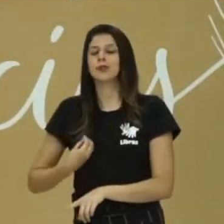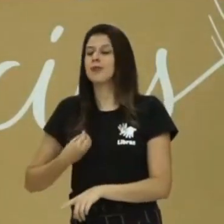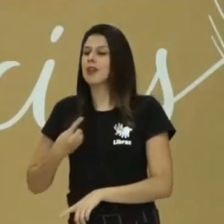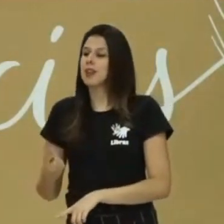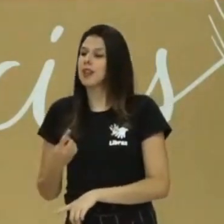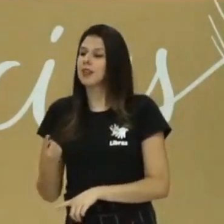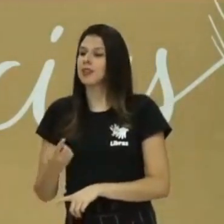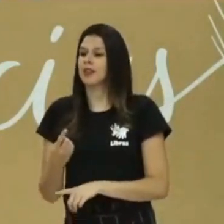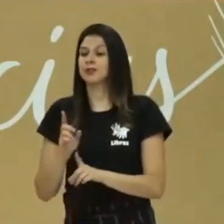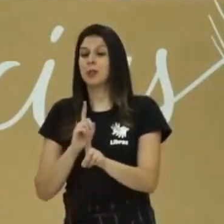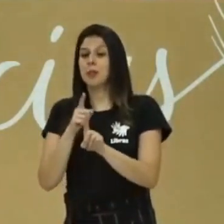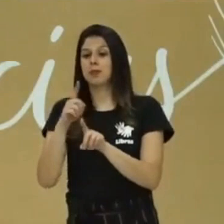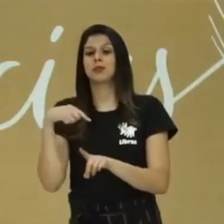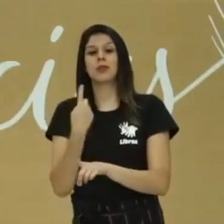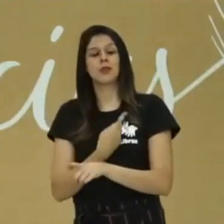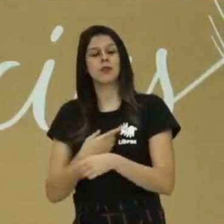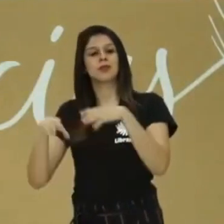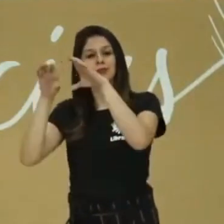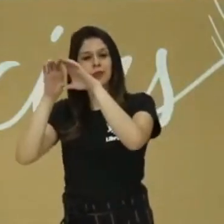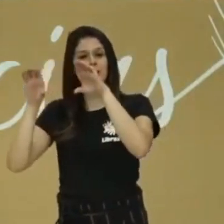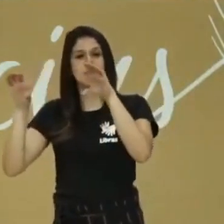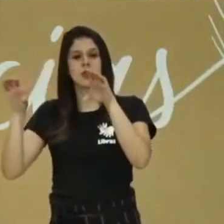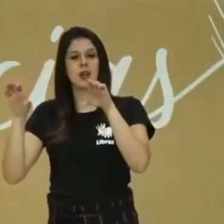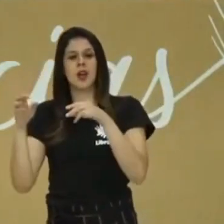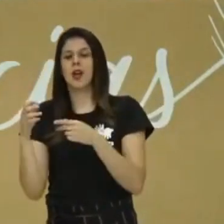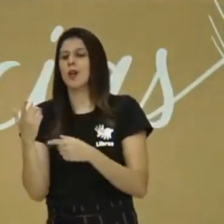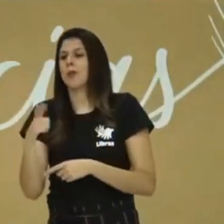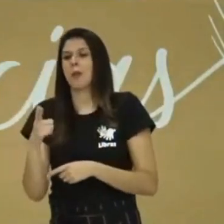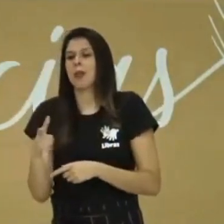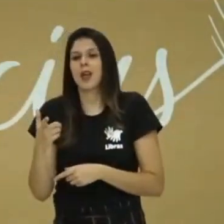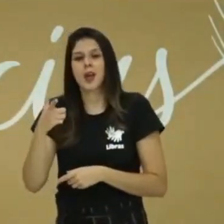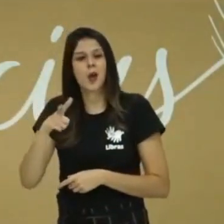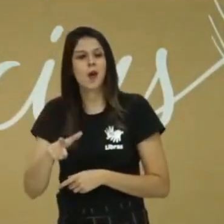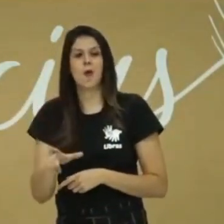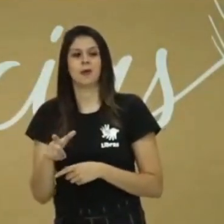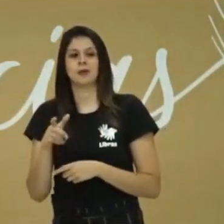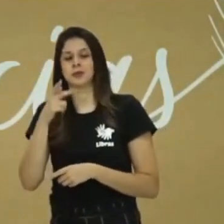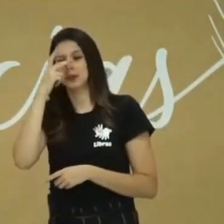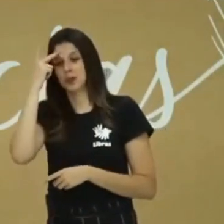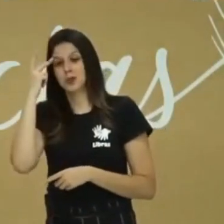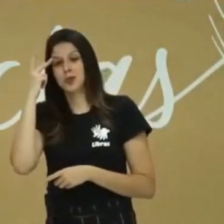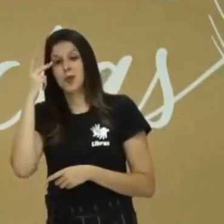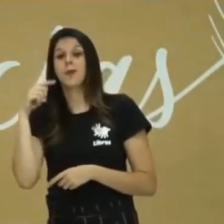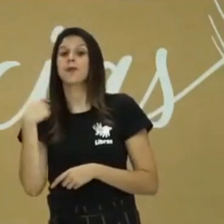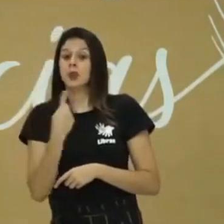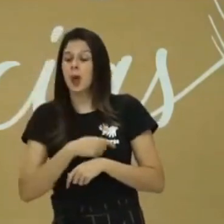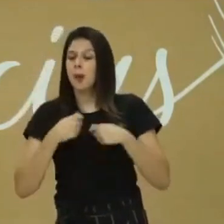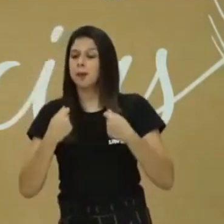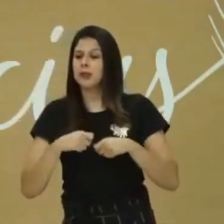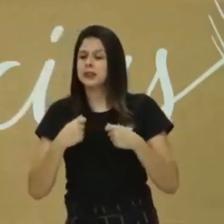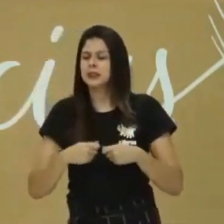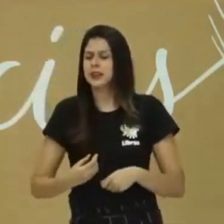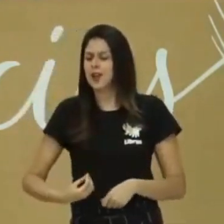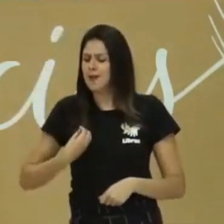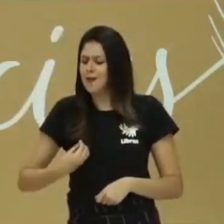existe outro mediador eu ir ainda há tempo de você purificar as suas vestes